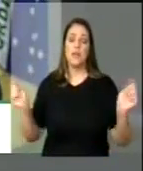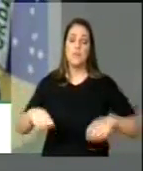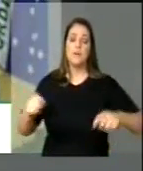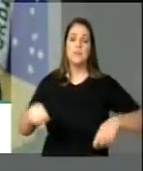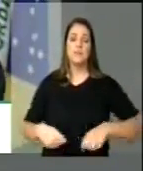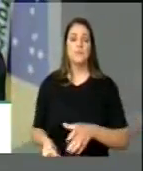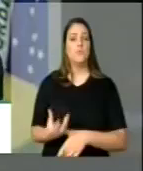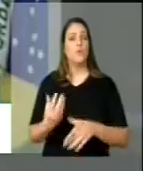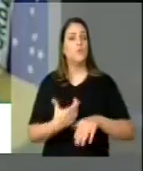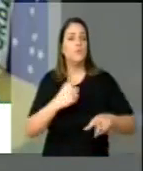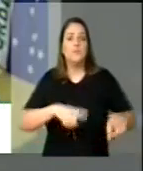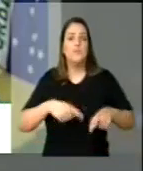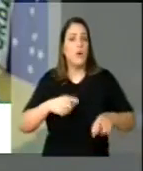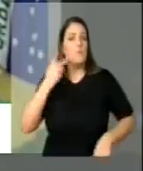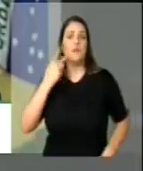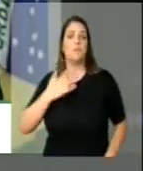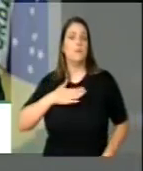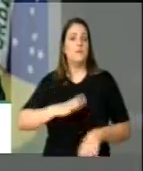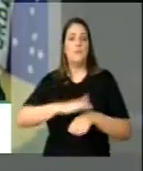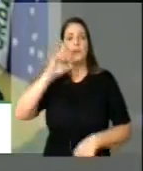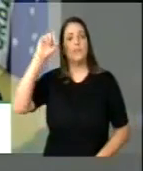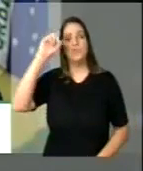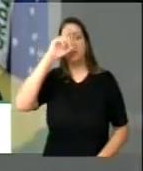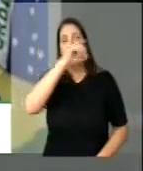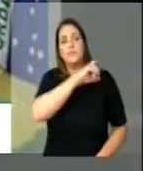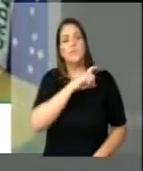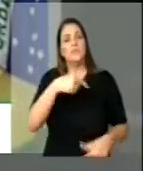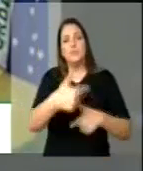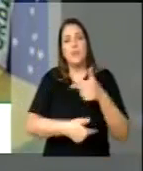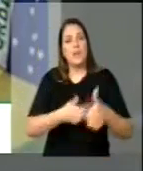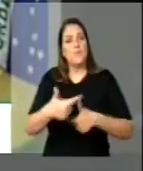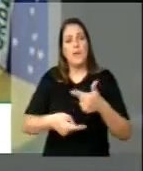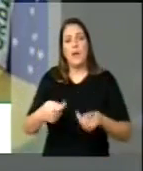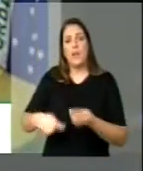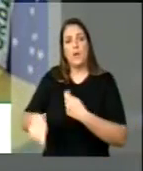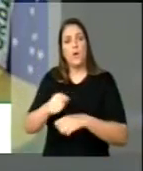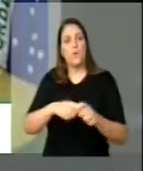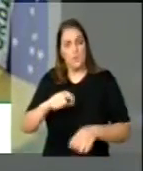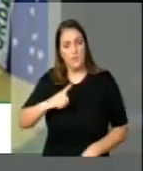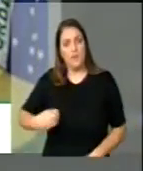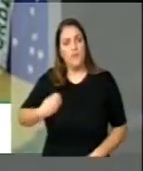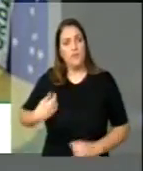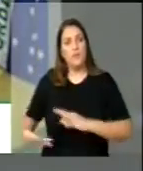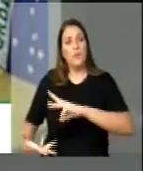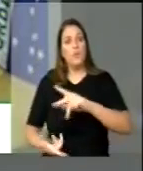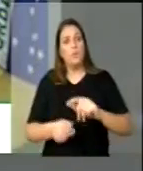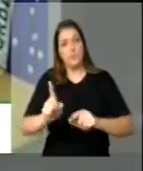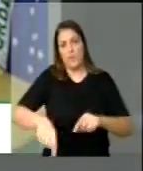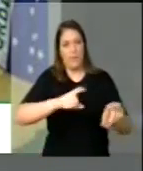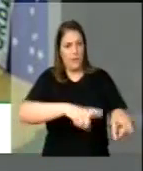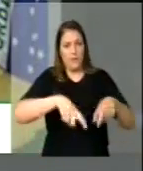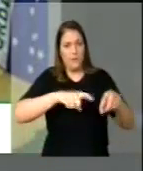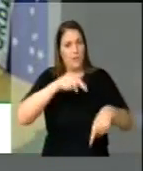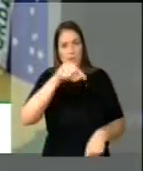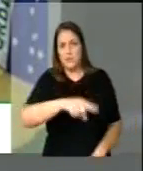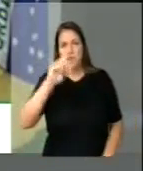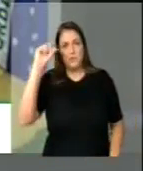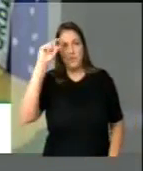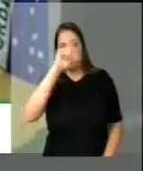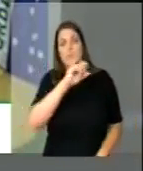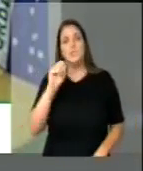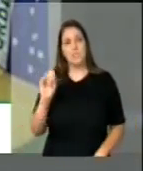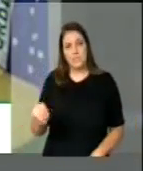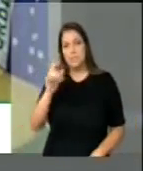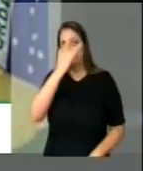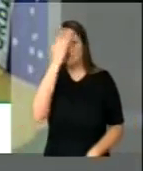para mim é o mais difícil, a mais difícil atividade econômica que existe no planeta. Por isso quem